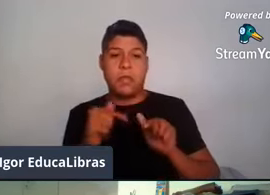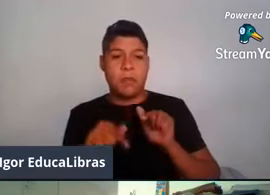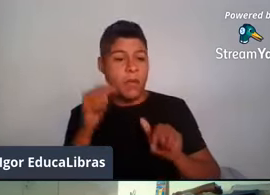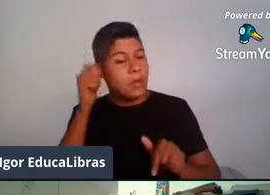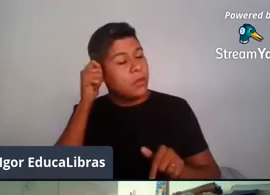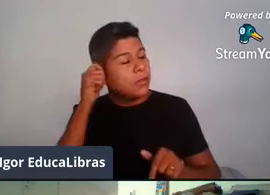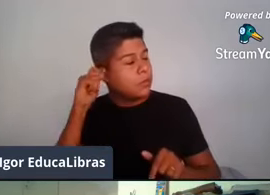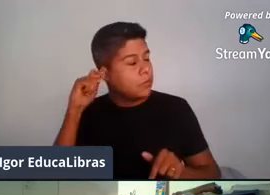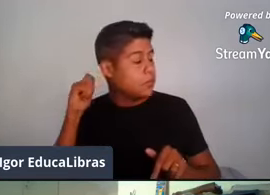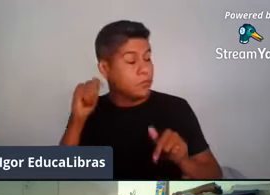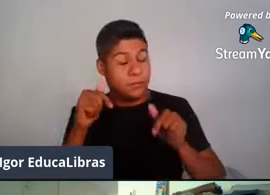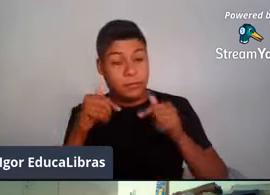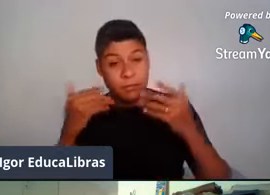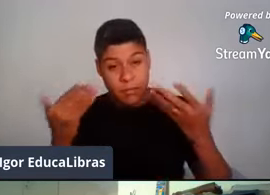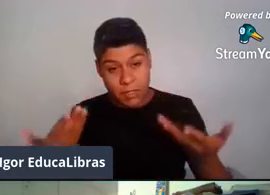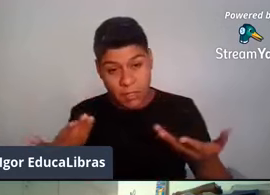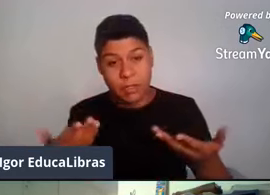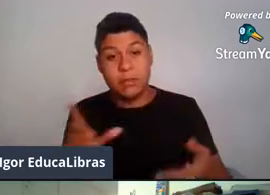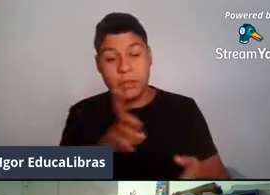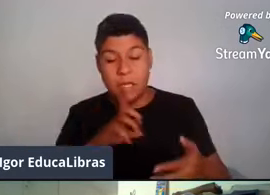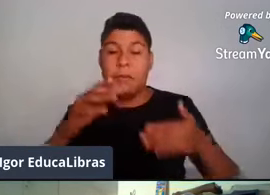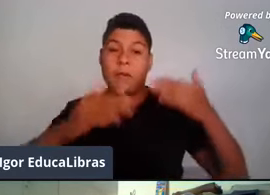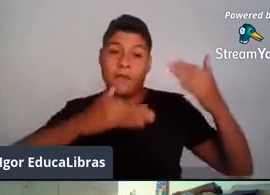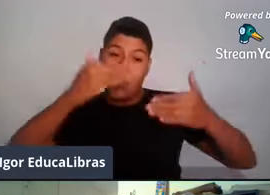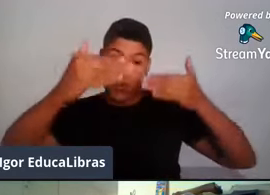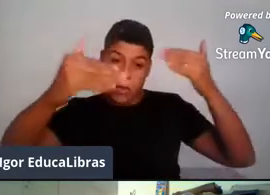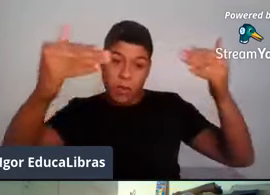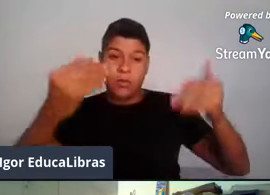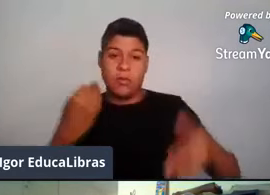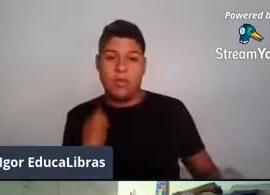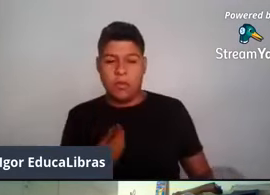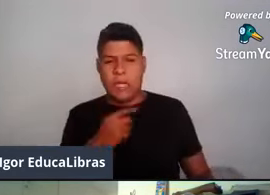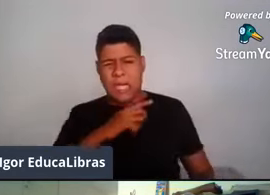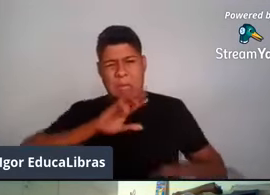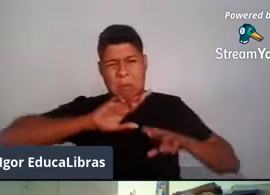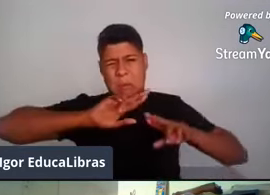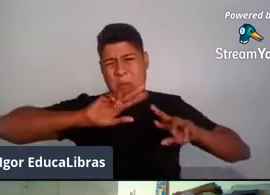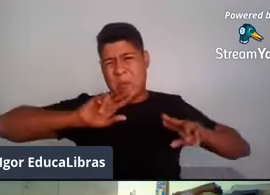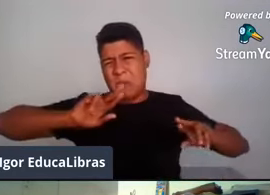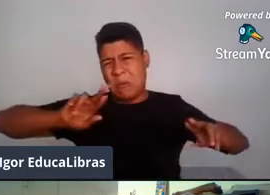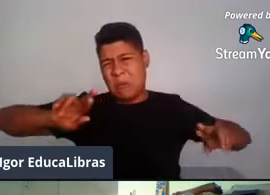Então, eu acho que temos evoluído, obviamente ainda tem muita